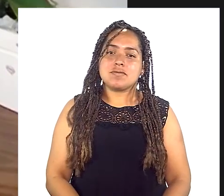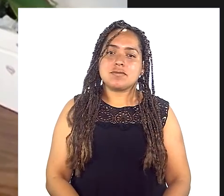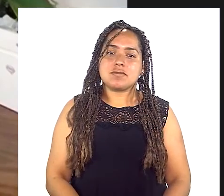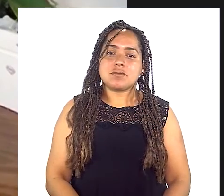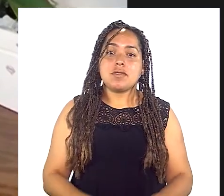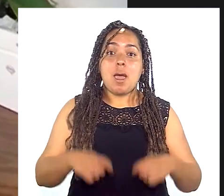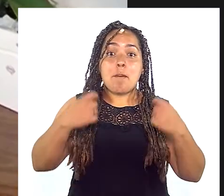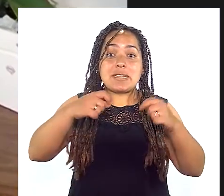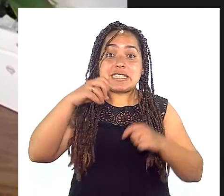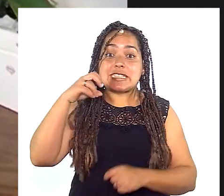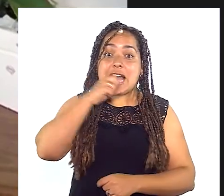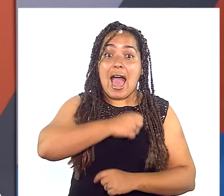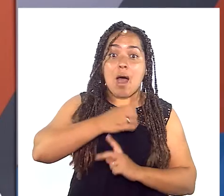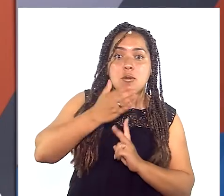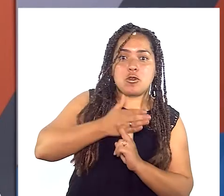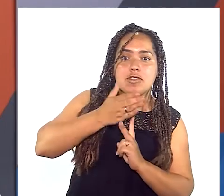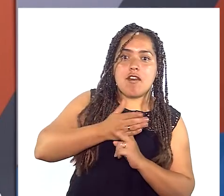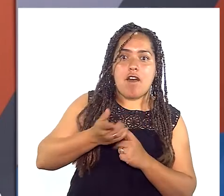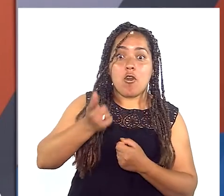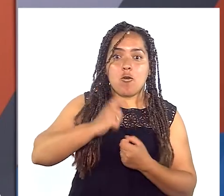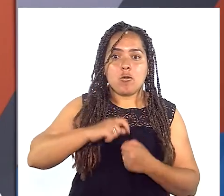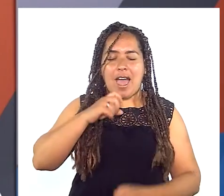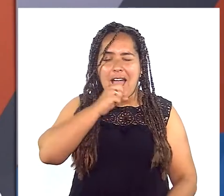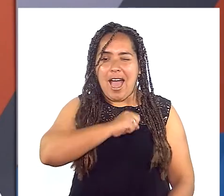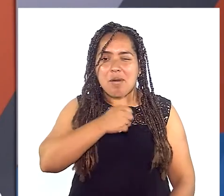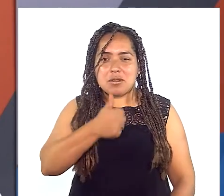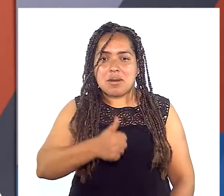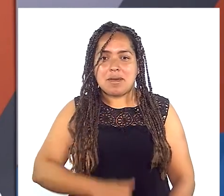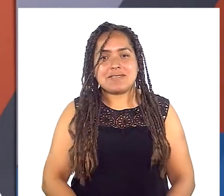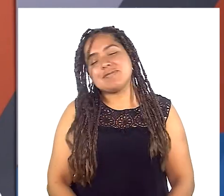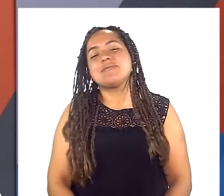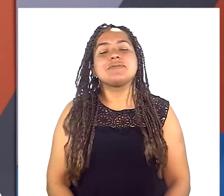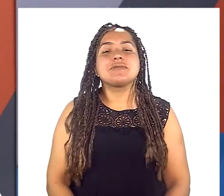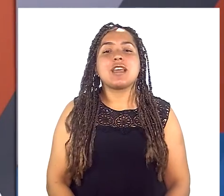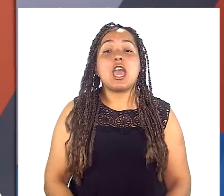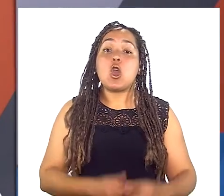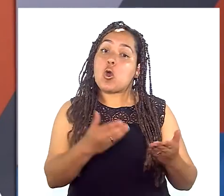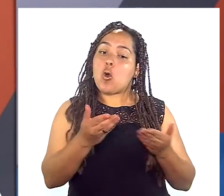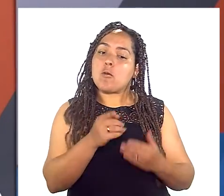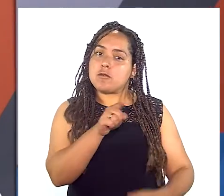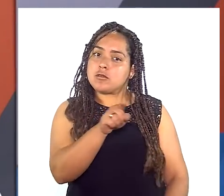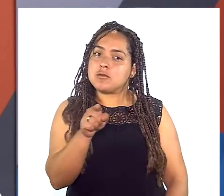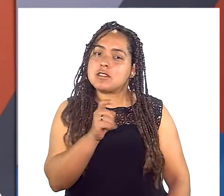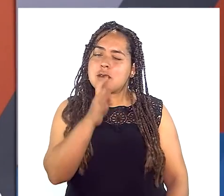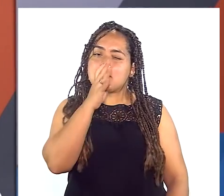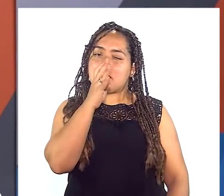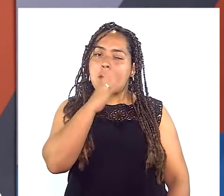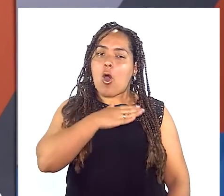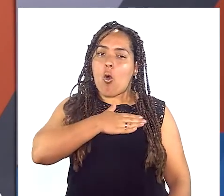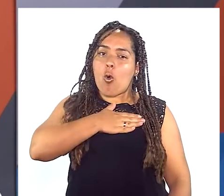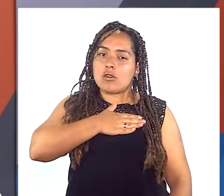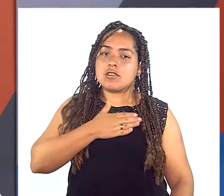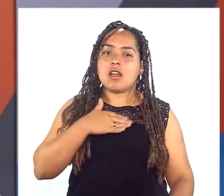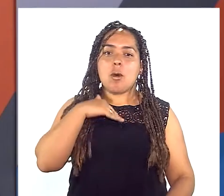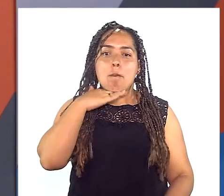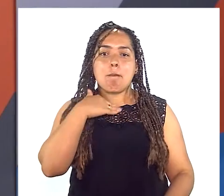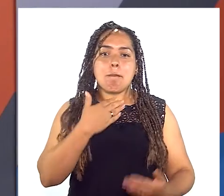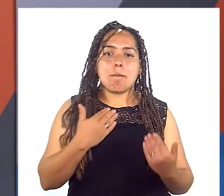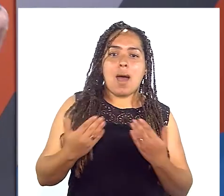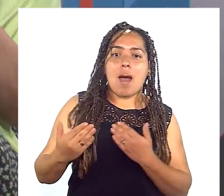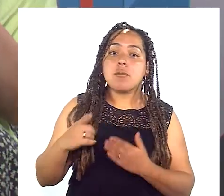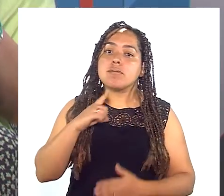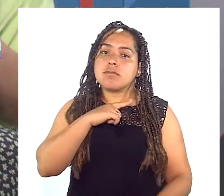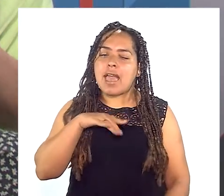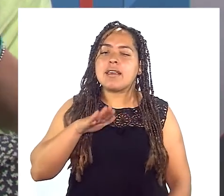notícia aberto, boa, arejado. doutora. Só notícia boa. Nós vamos ter que ir rapidamente para um intervalo e vamos voltar, tá? Então, Eu